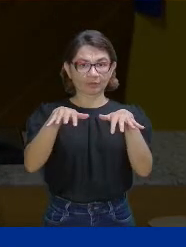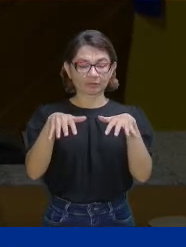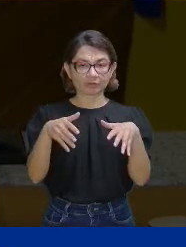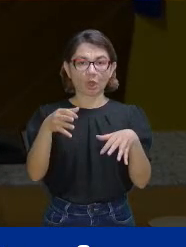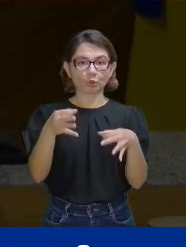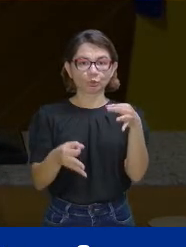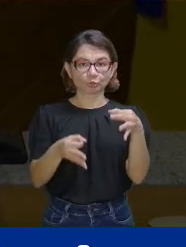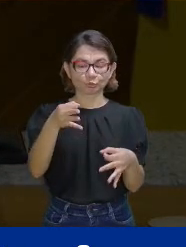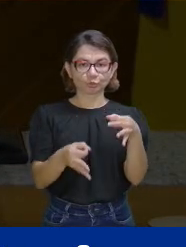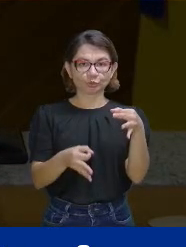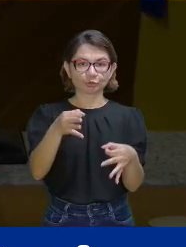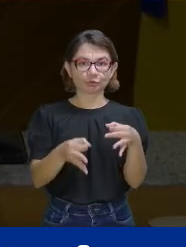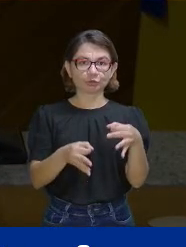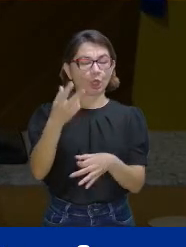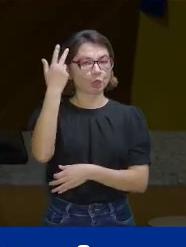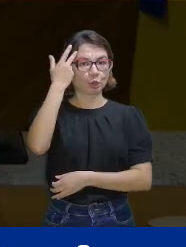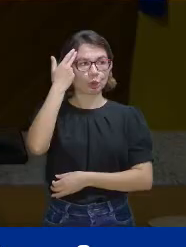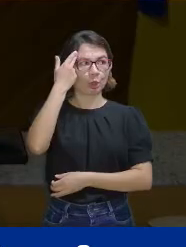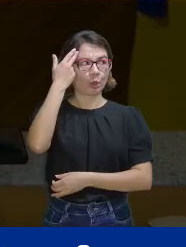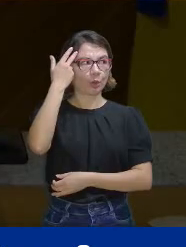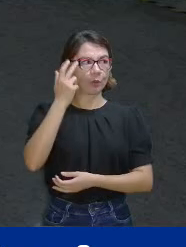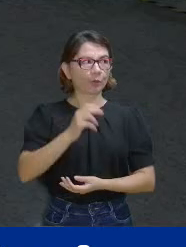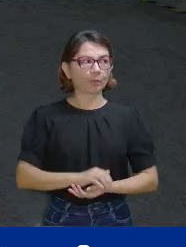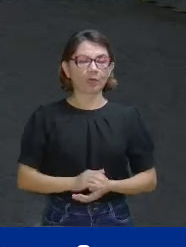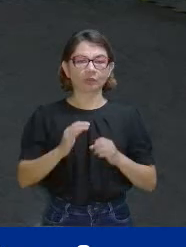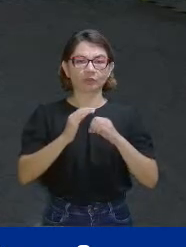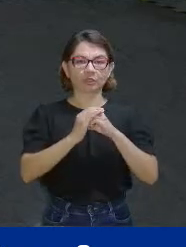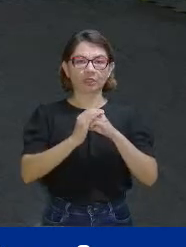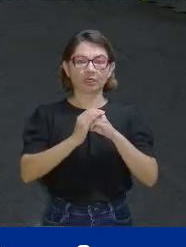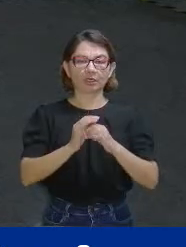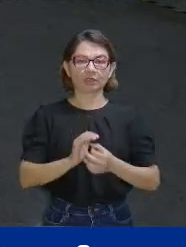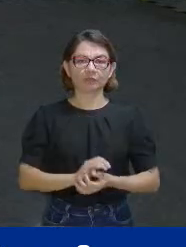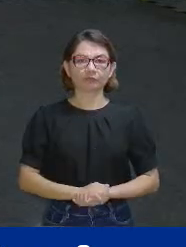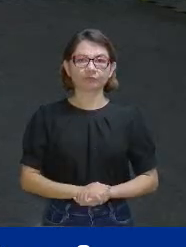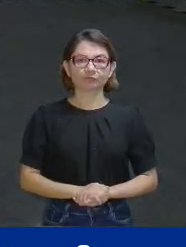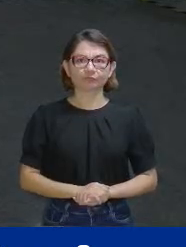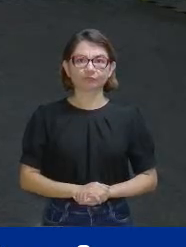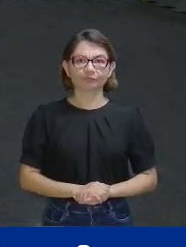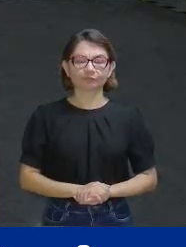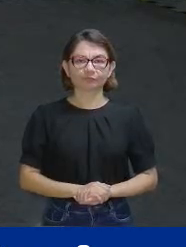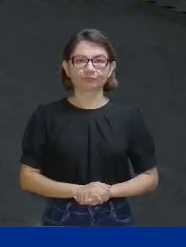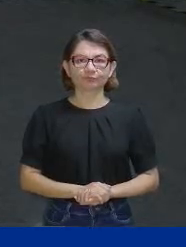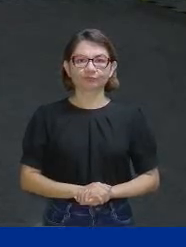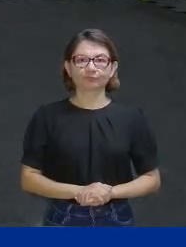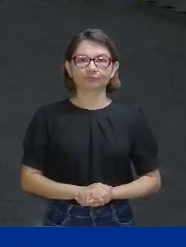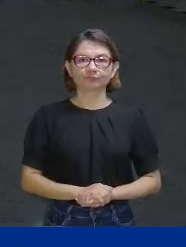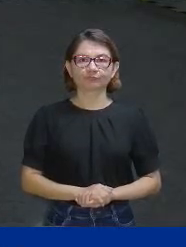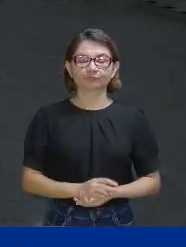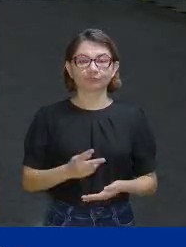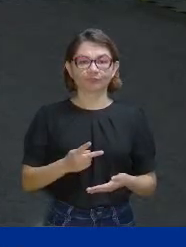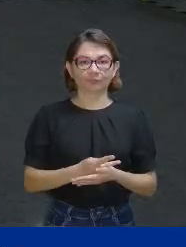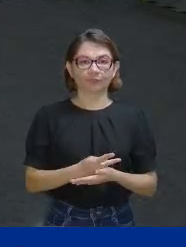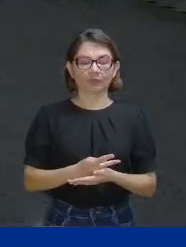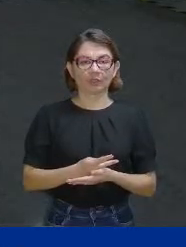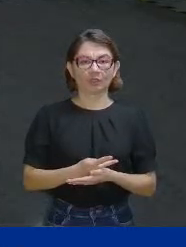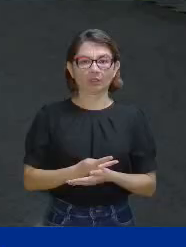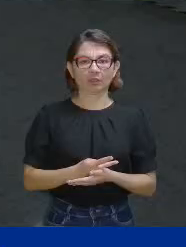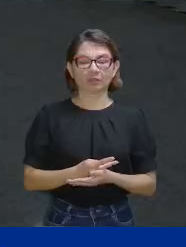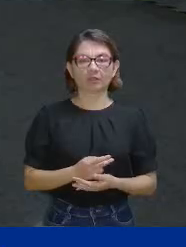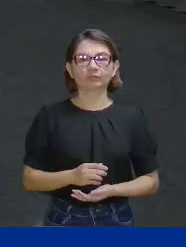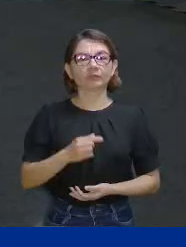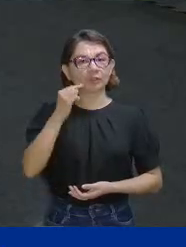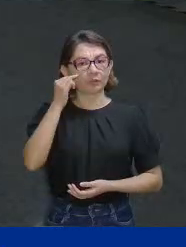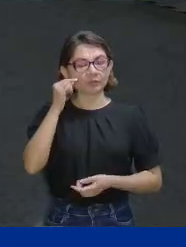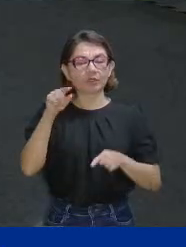intérprete. Judiciária ordinária do Tribunal Regional Eleitoral do Amapá. Imagem ampla do plenário. Realizada na modalidade